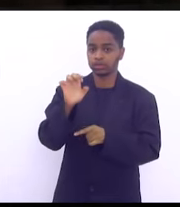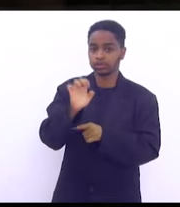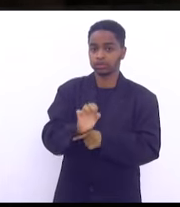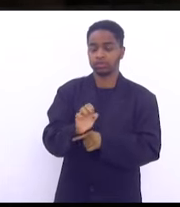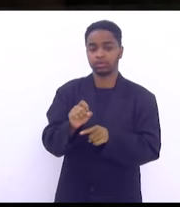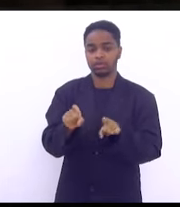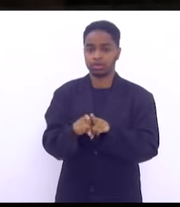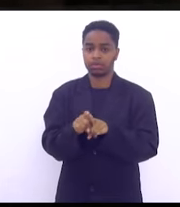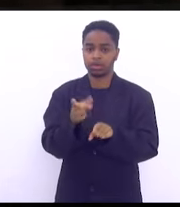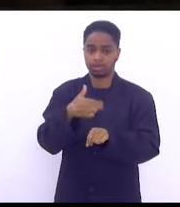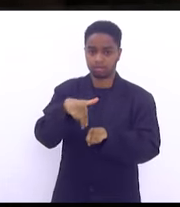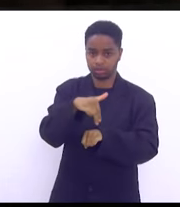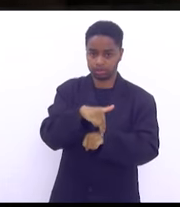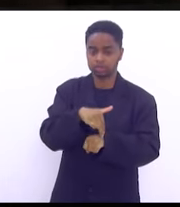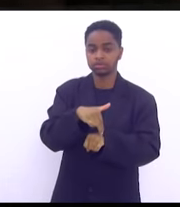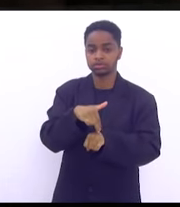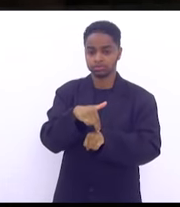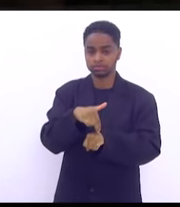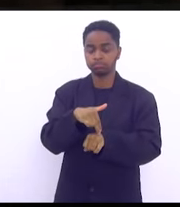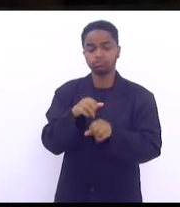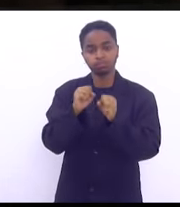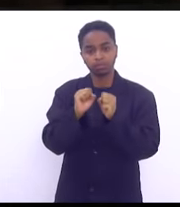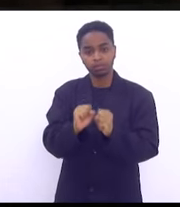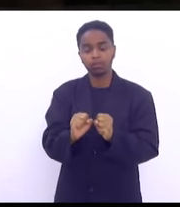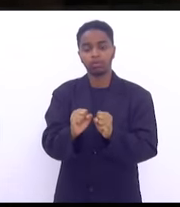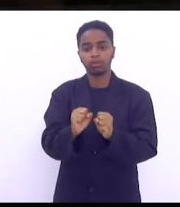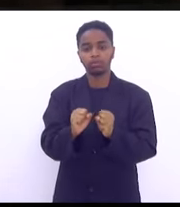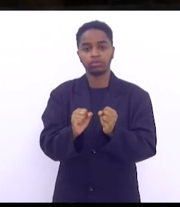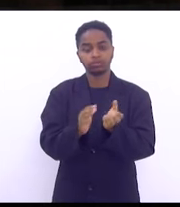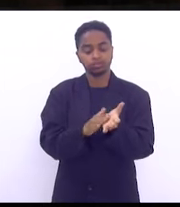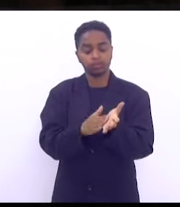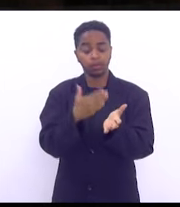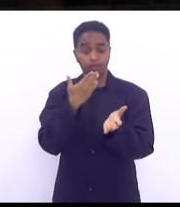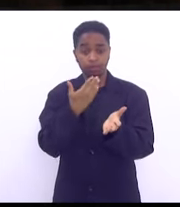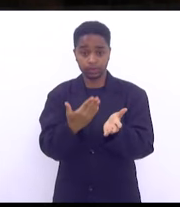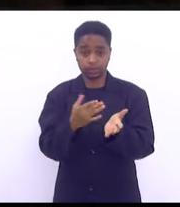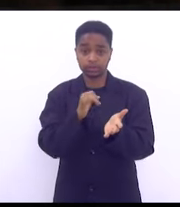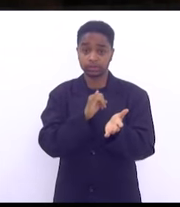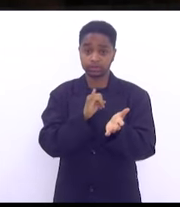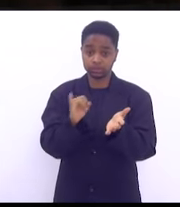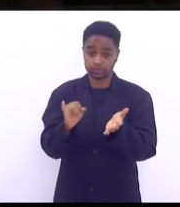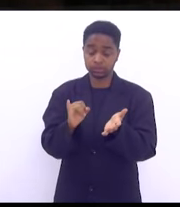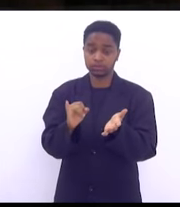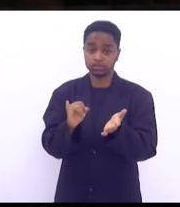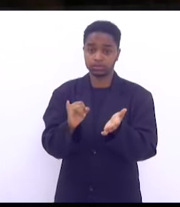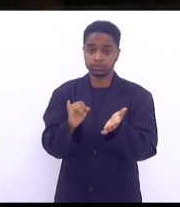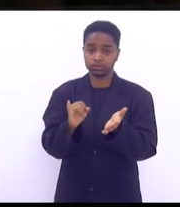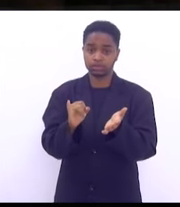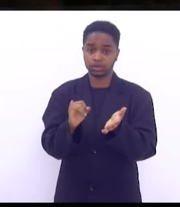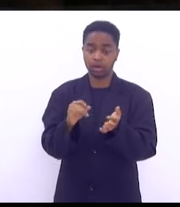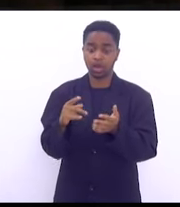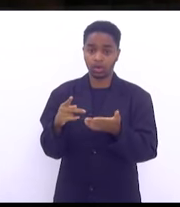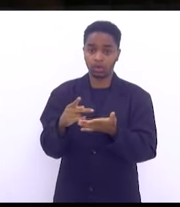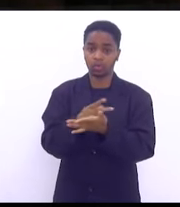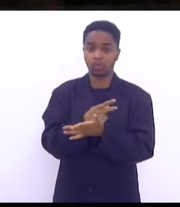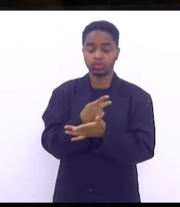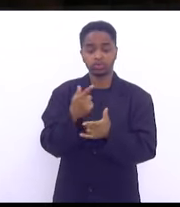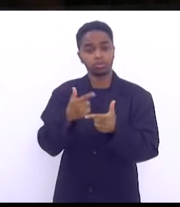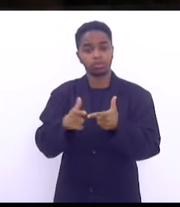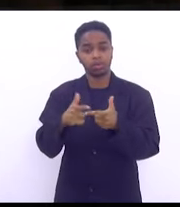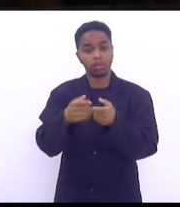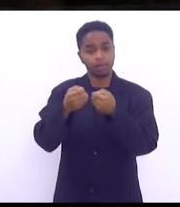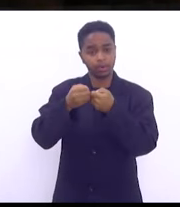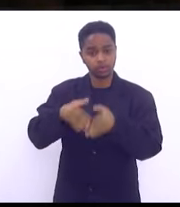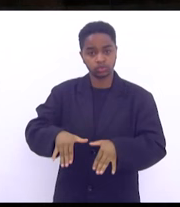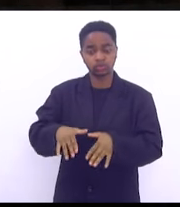e à própria União, cobrar em relação quando você está aviltando o consumidor. Tanto